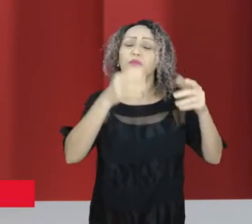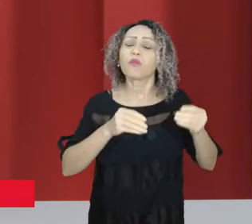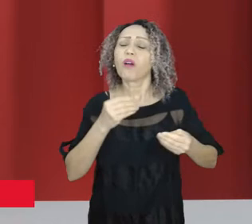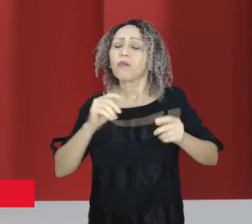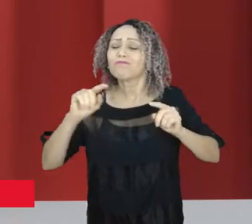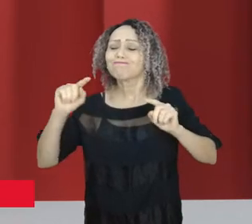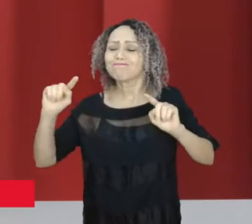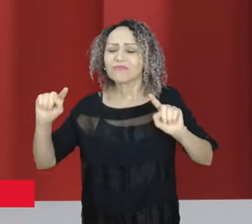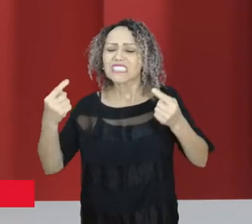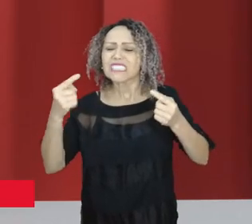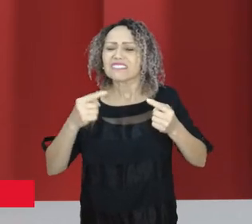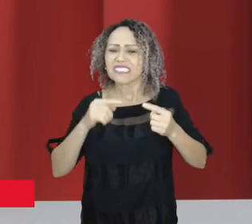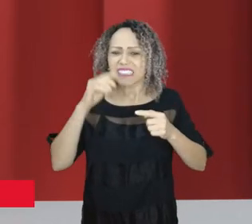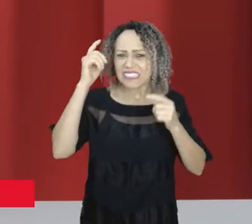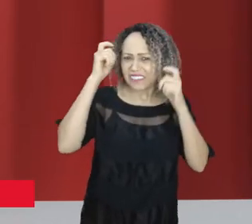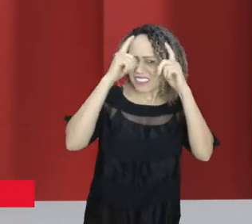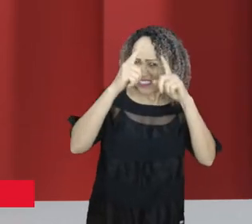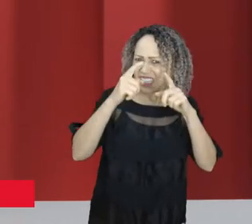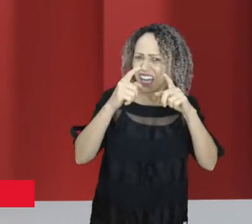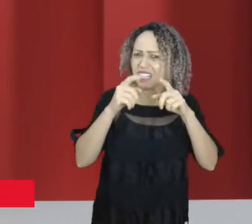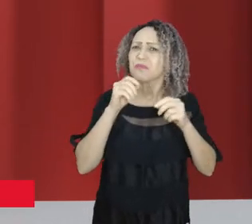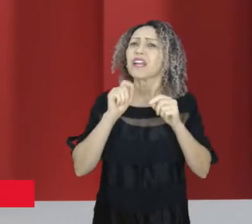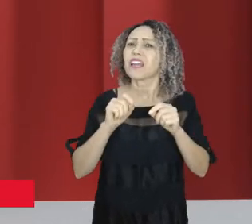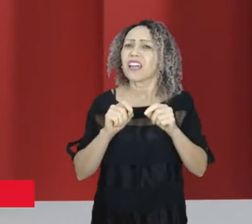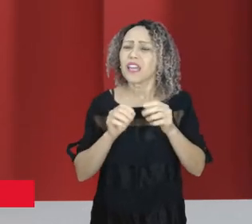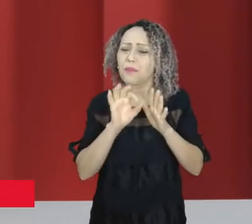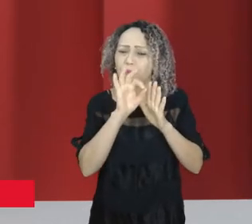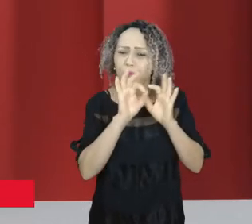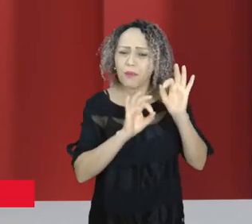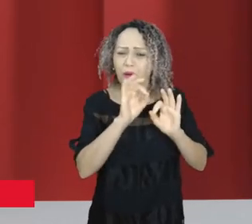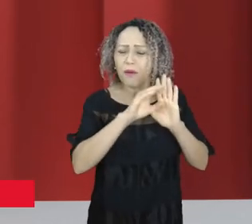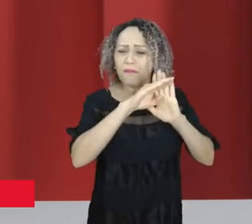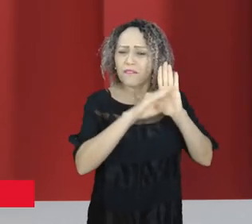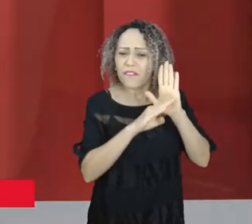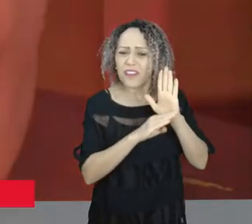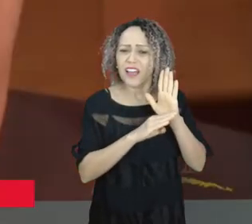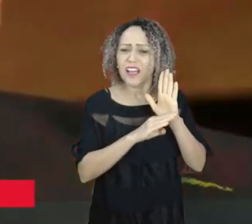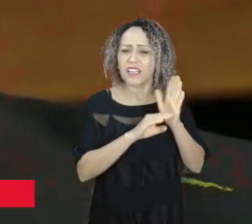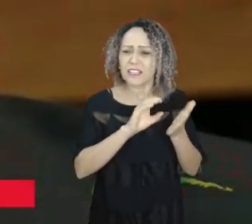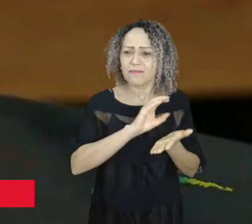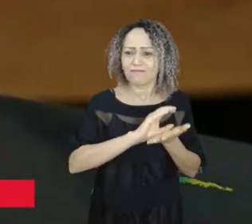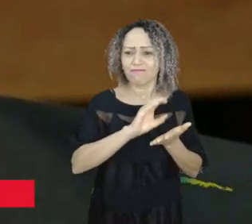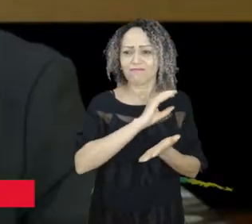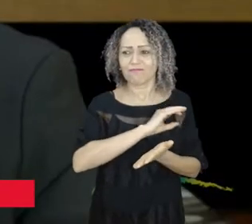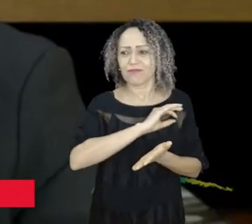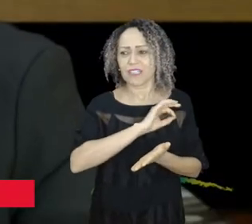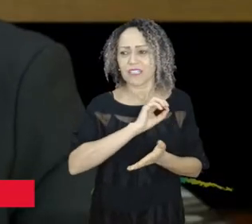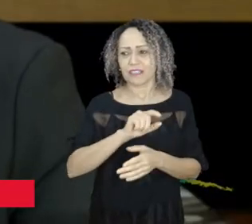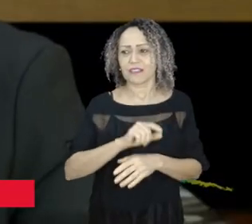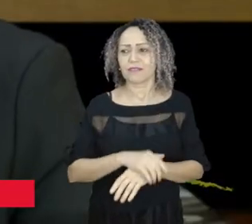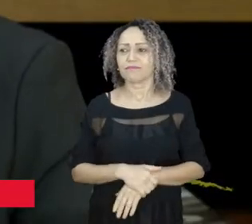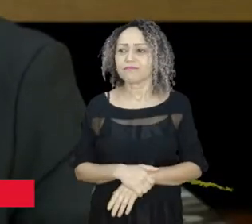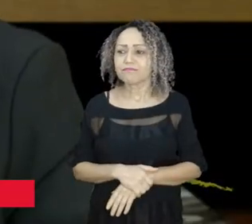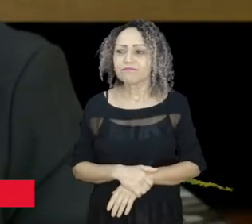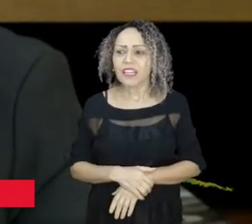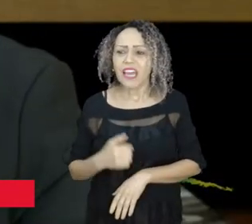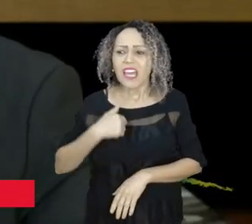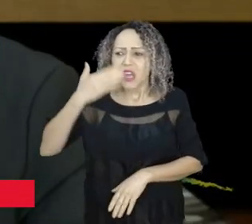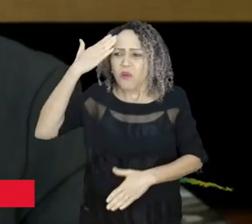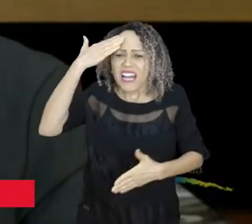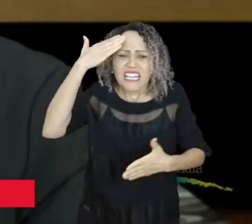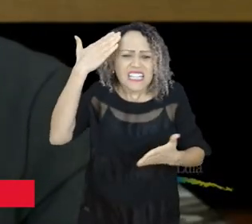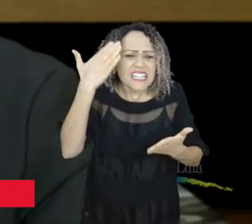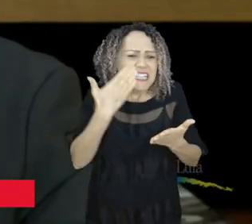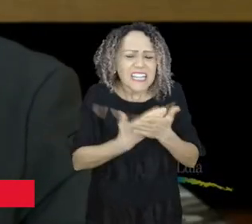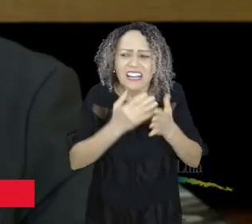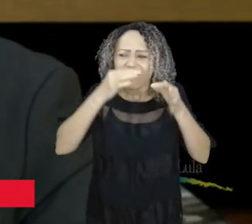premiado programa de transferência de renda e combate à fome do mundo. Eu acreditava, mas quase que cegamente,